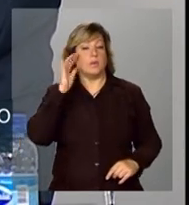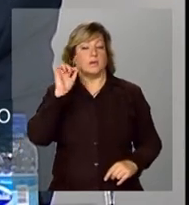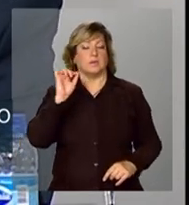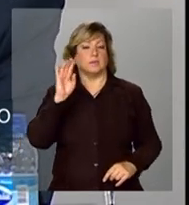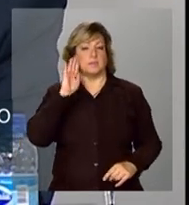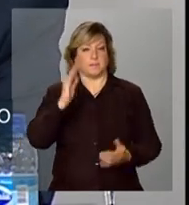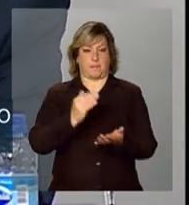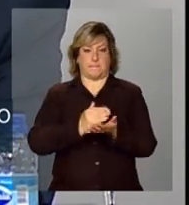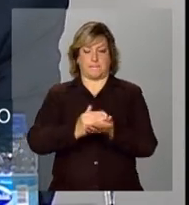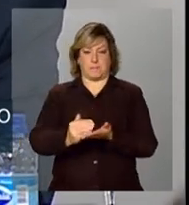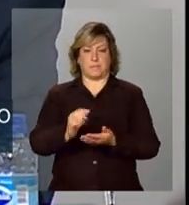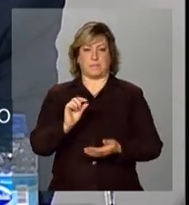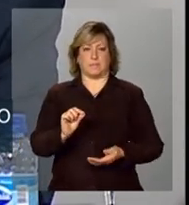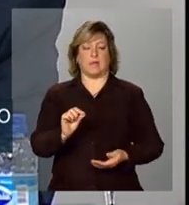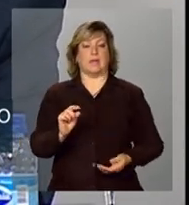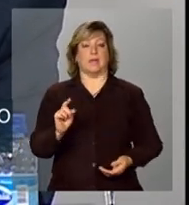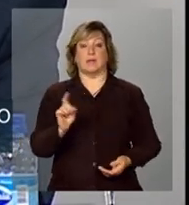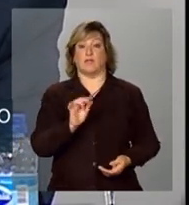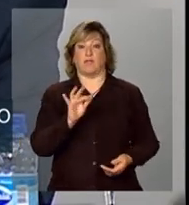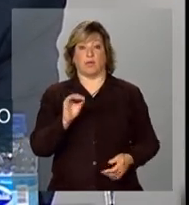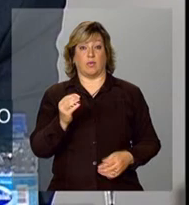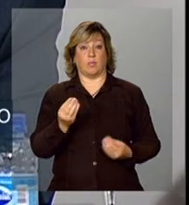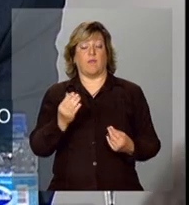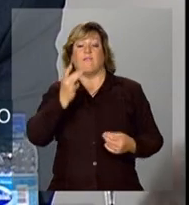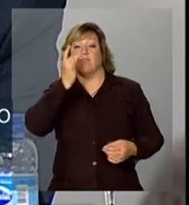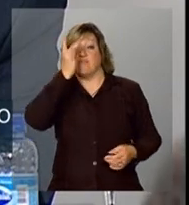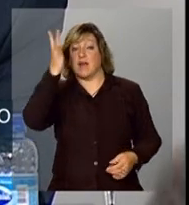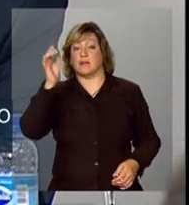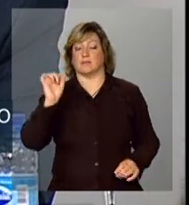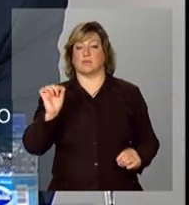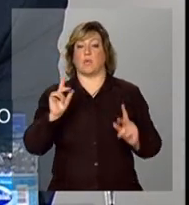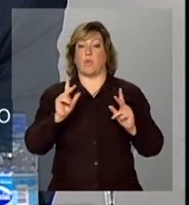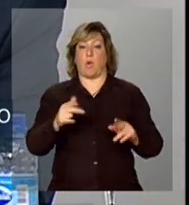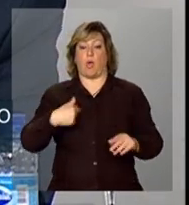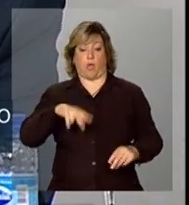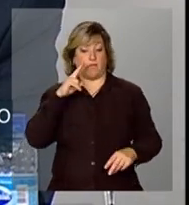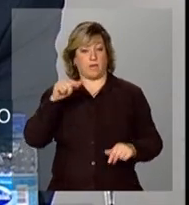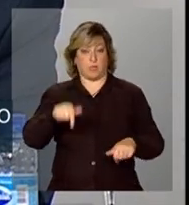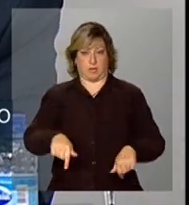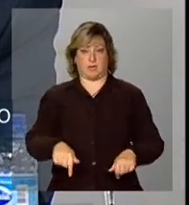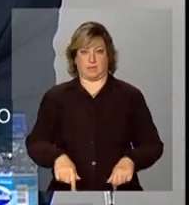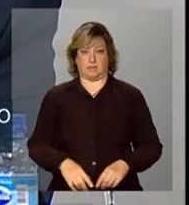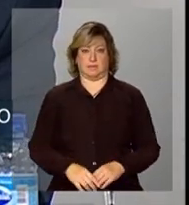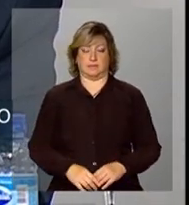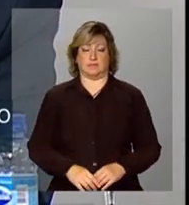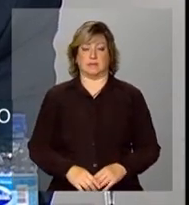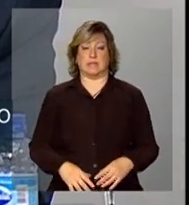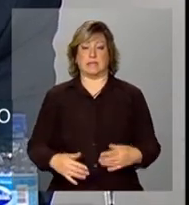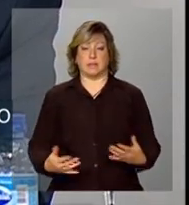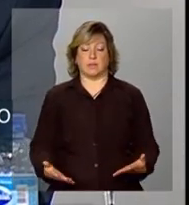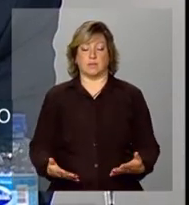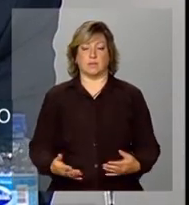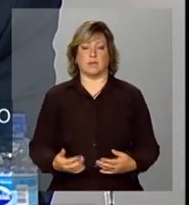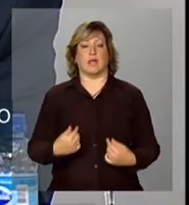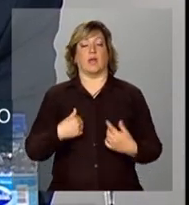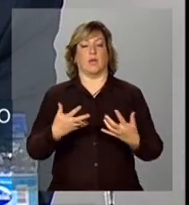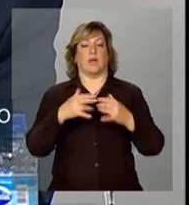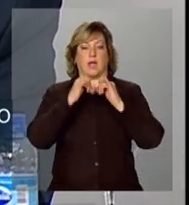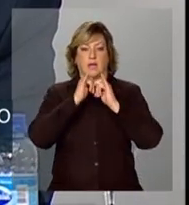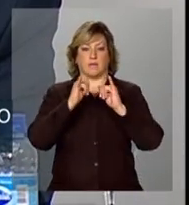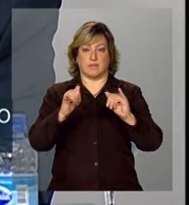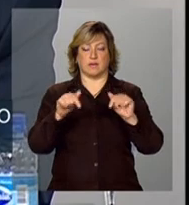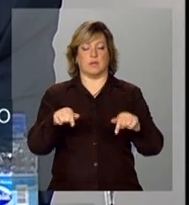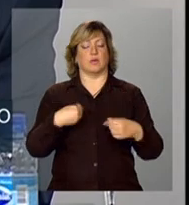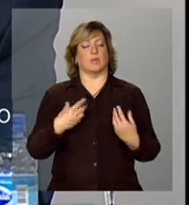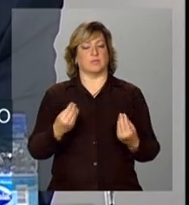início, não foi tão fácil como a gente viu aqui. E eu, então, quero dizer que foi